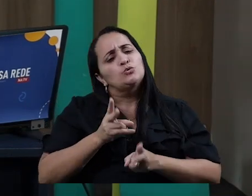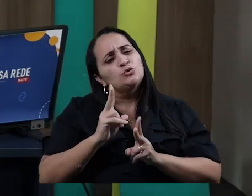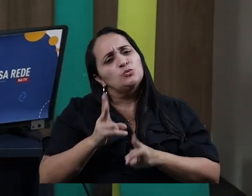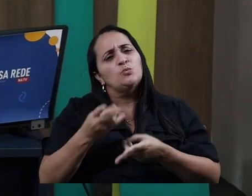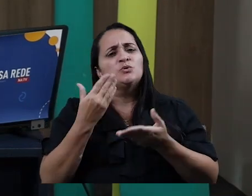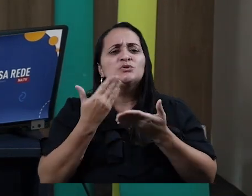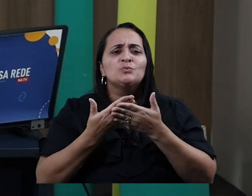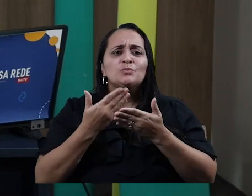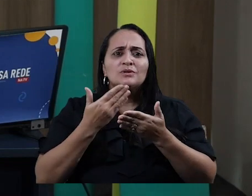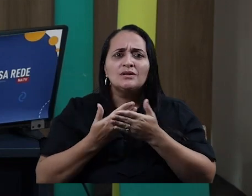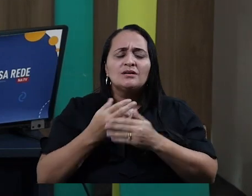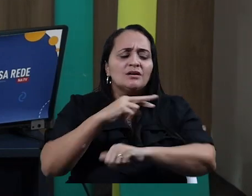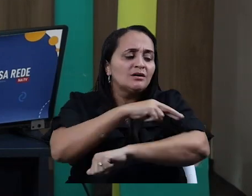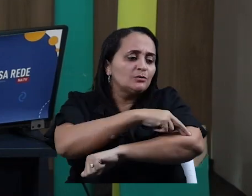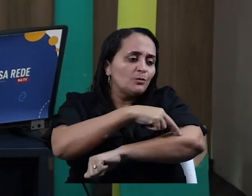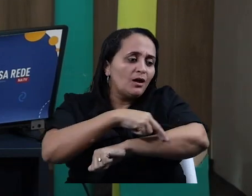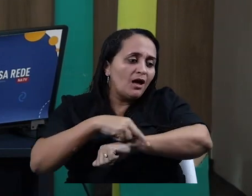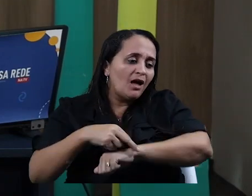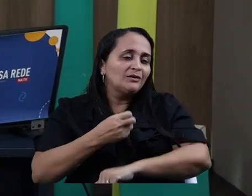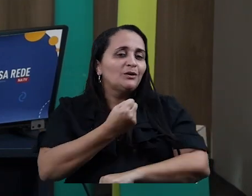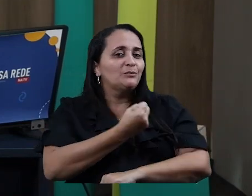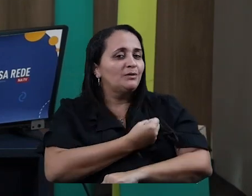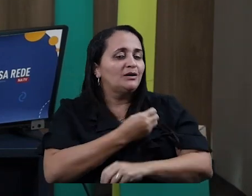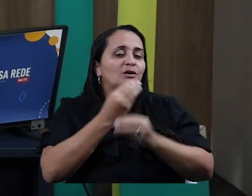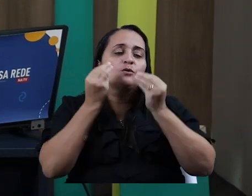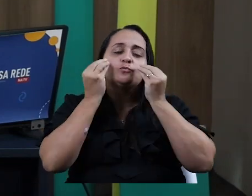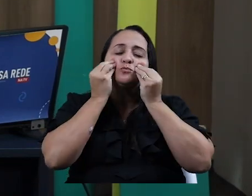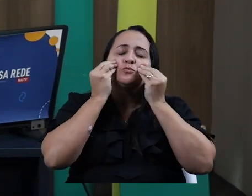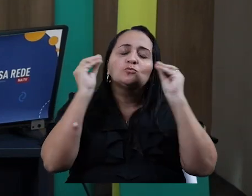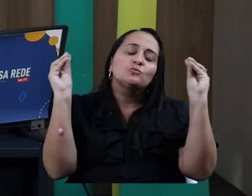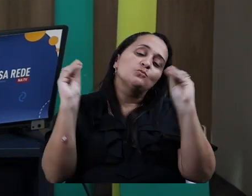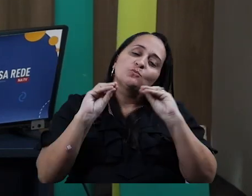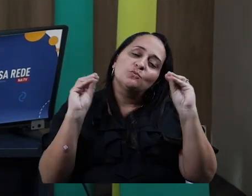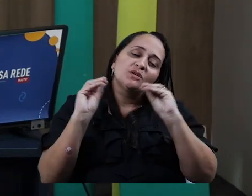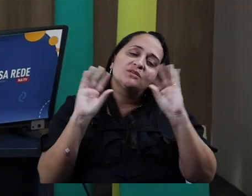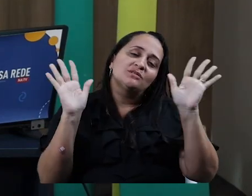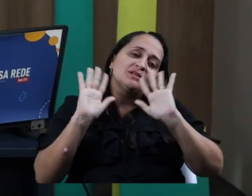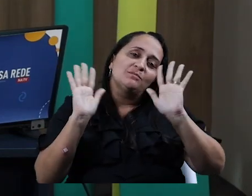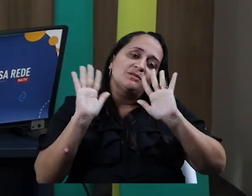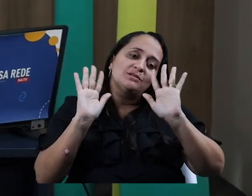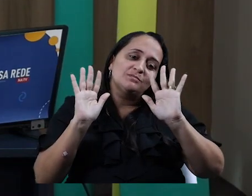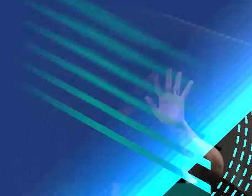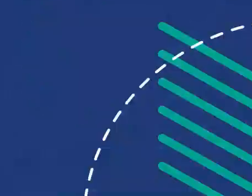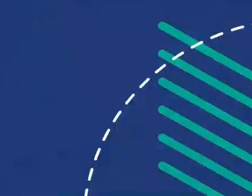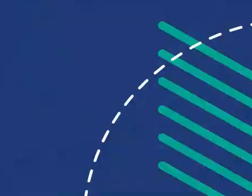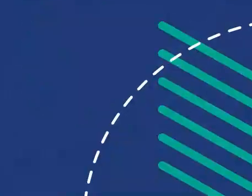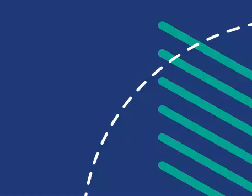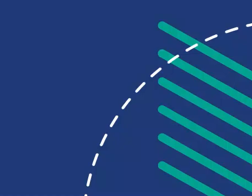gente vai visitar esse assunto outras vezes, viu? Um beijo para você e até a próxima aula.